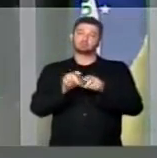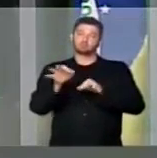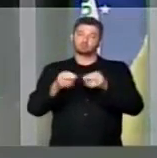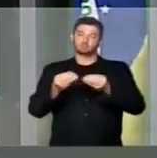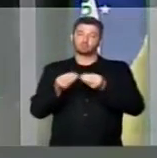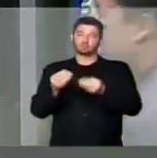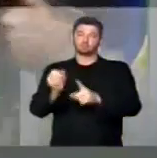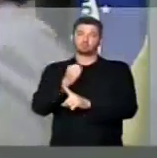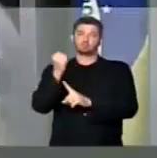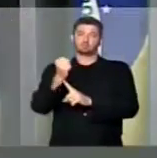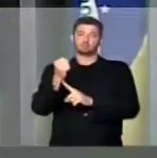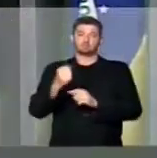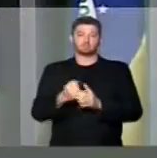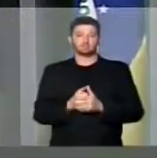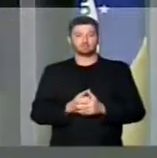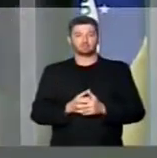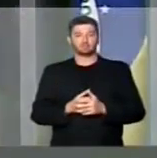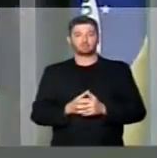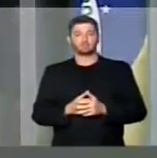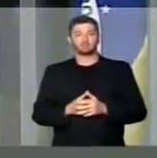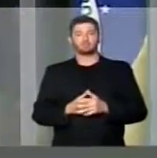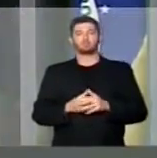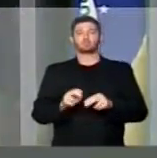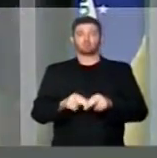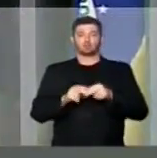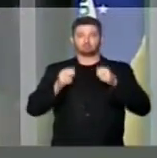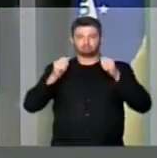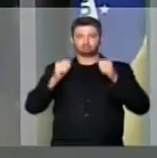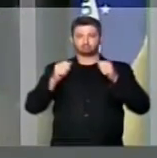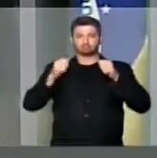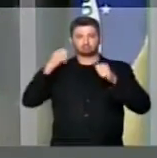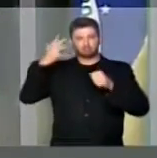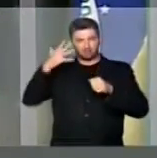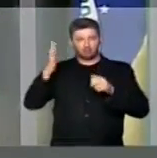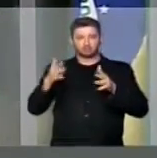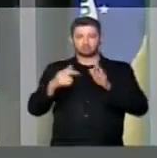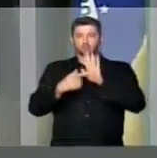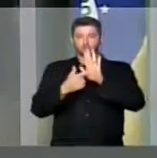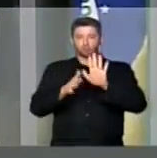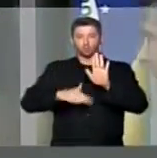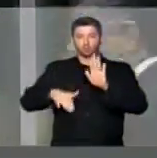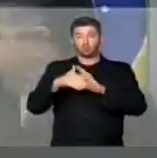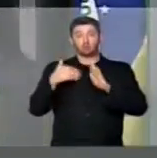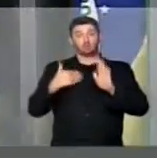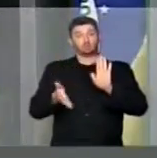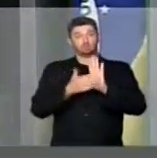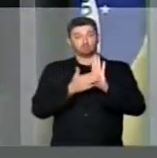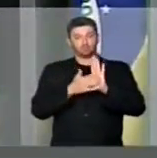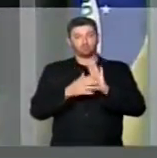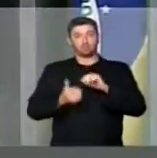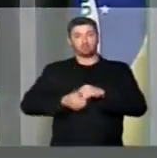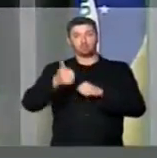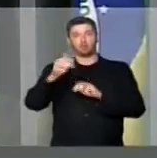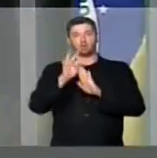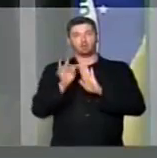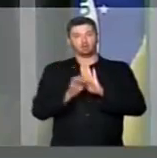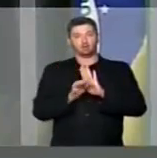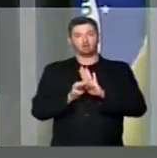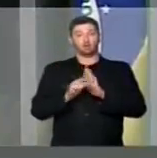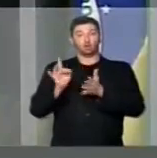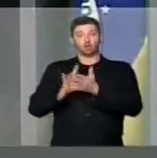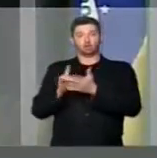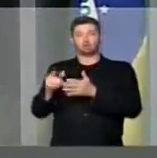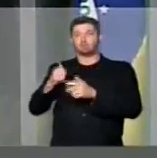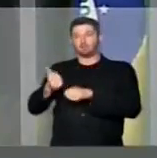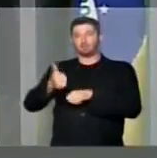justiça social. Por todo o exposto e confiante de que estou propondo o aperfeiçoamento do projeto